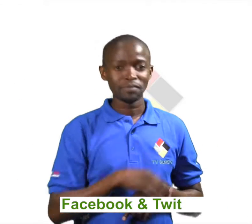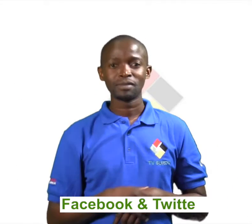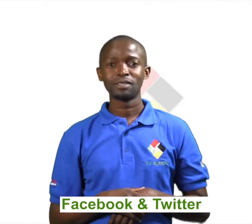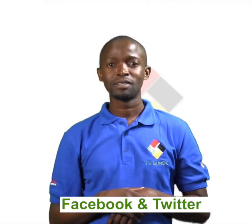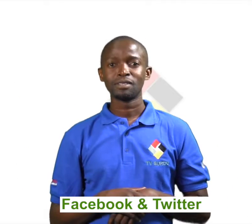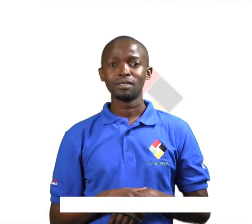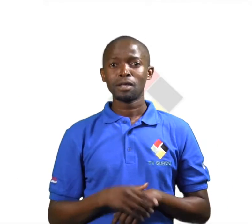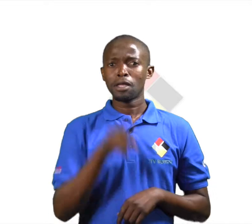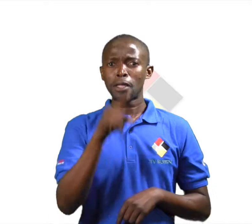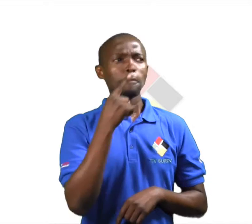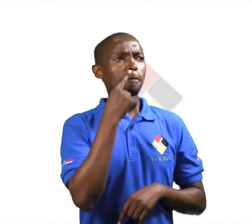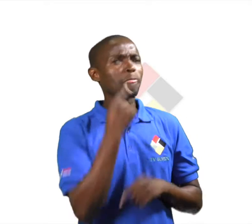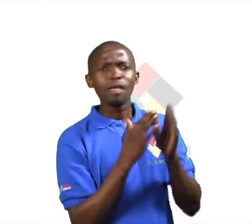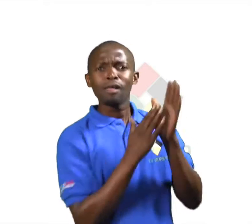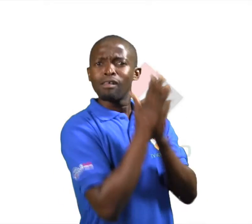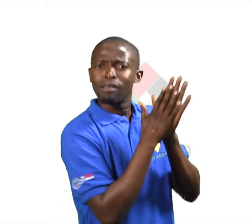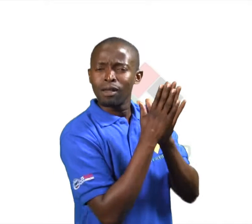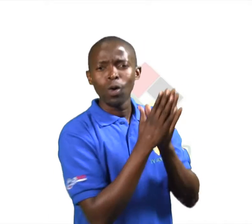no Twitter.